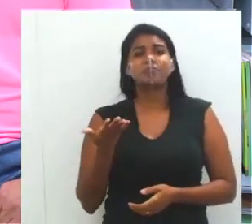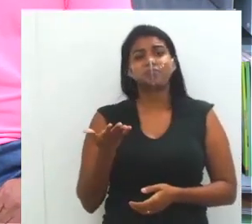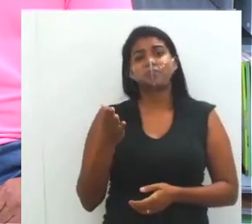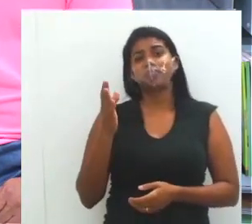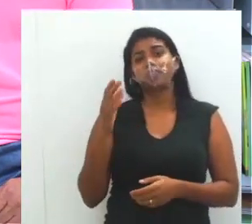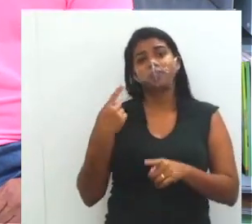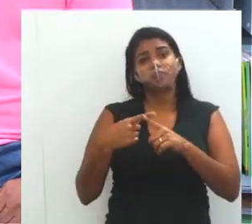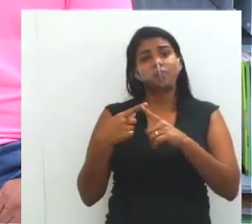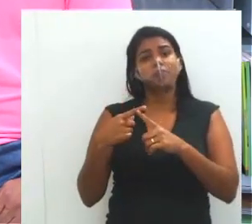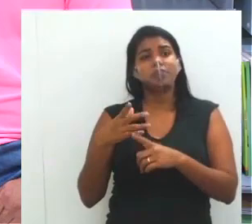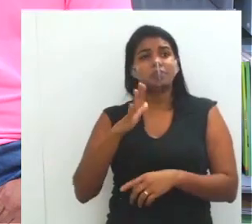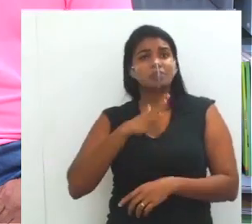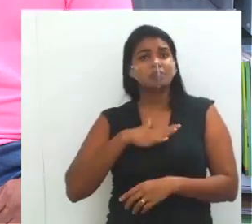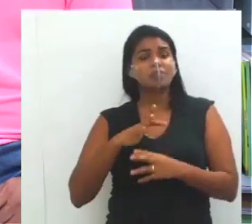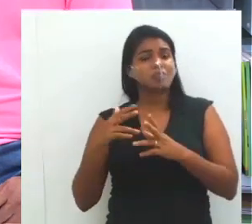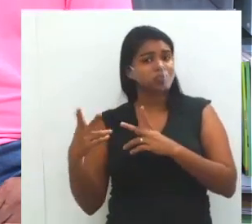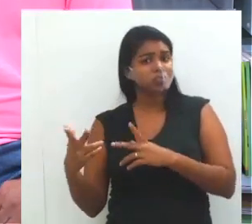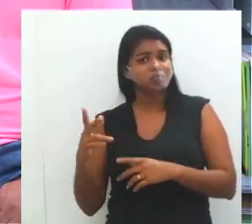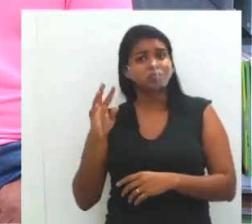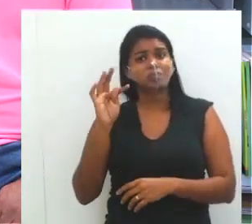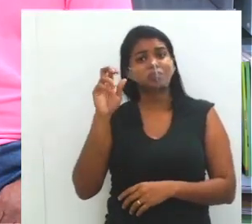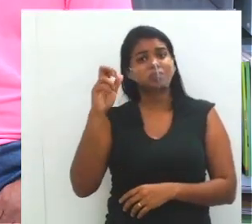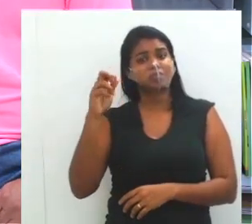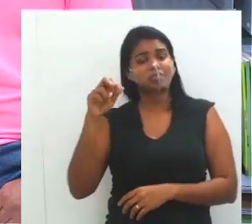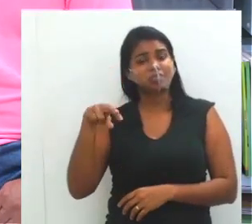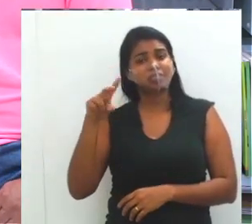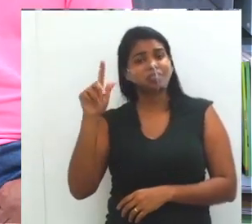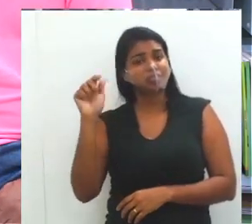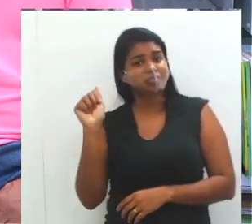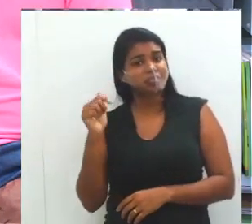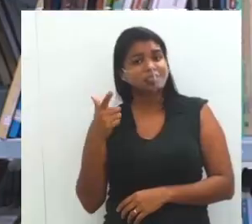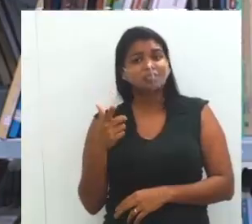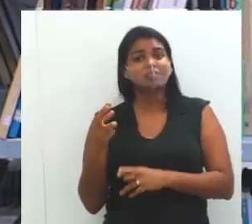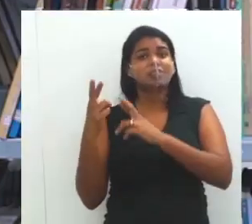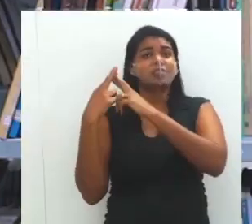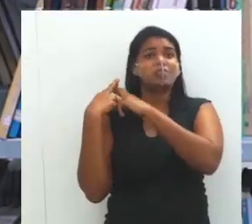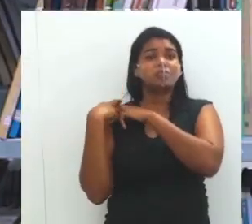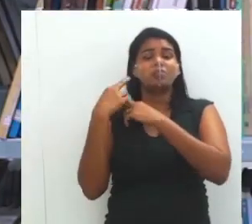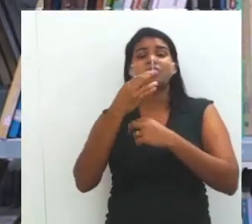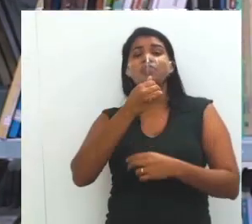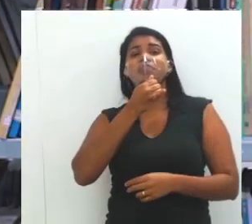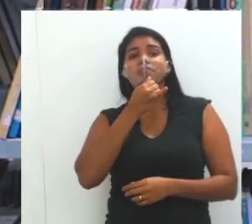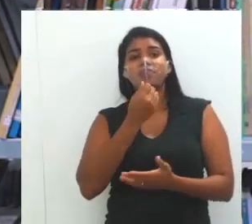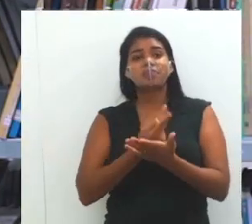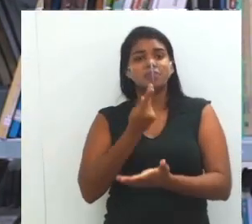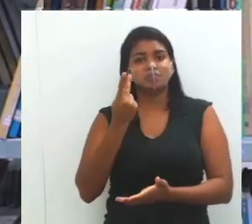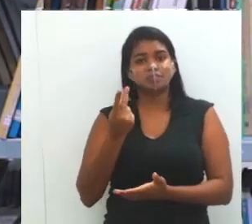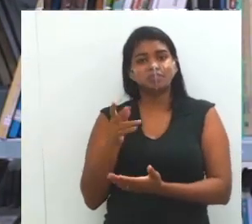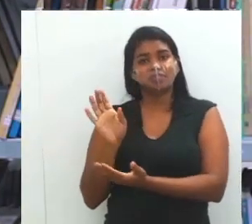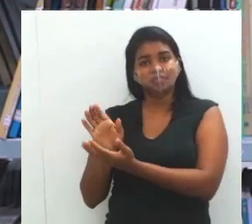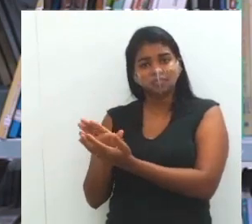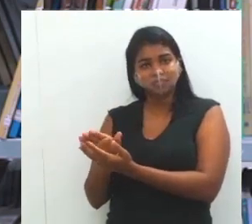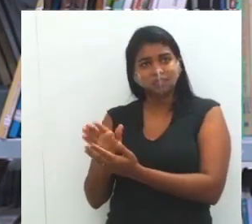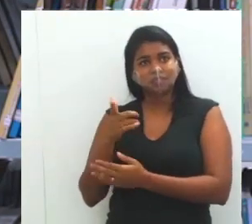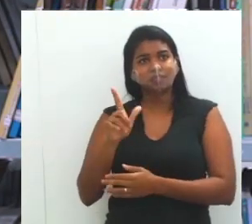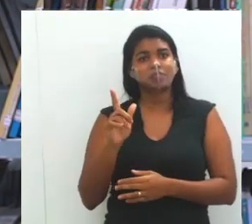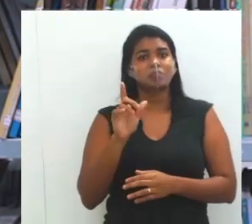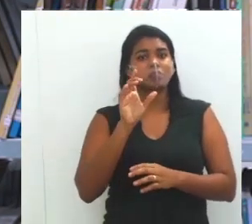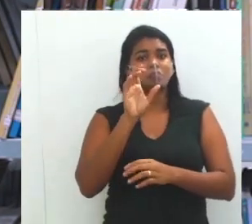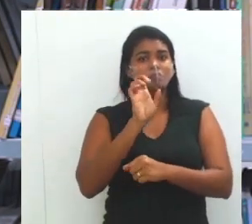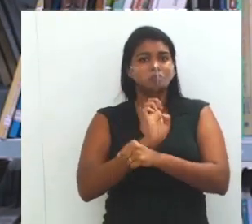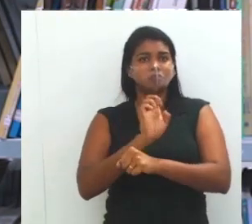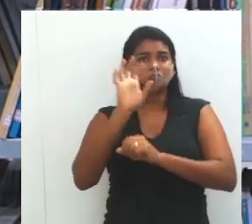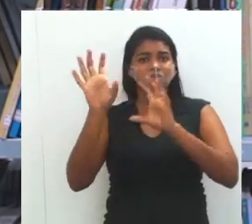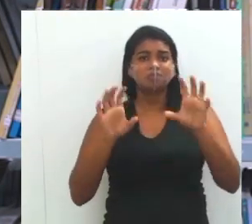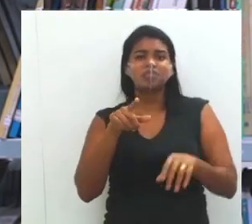tango, foxtrot, fados, etc. Não tinha assumido ainda a questão da nordestinidade. Eu gostaria que